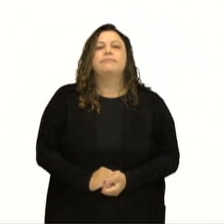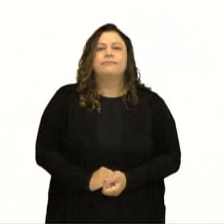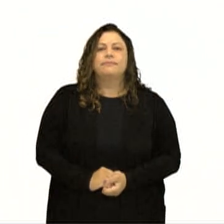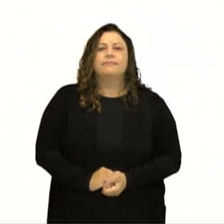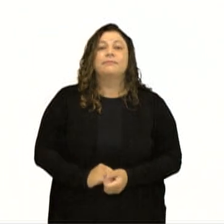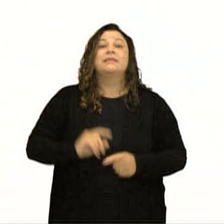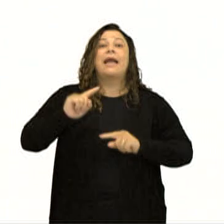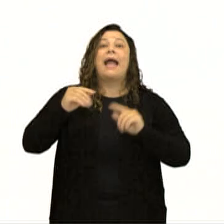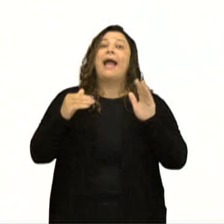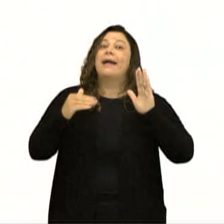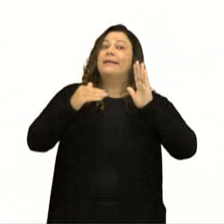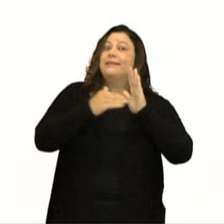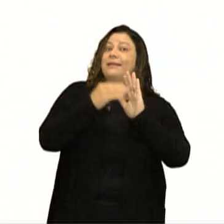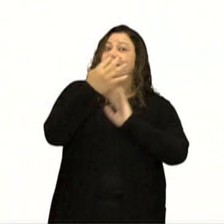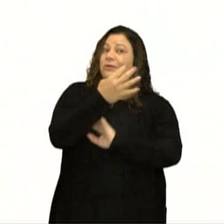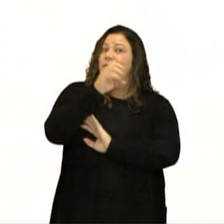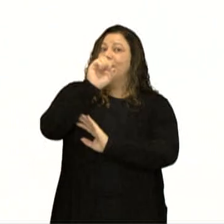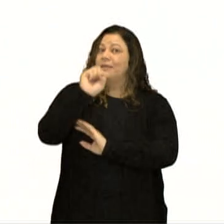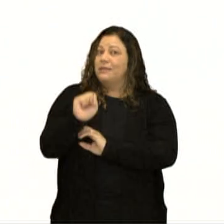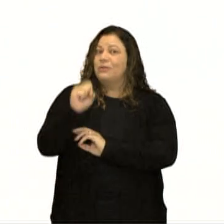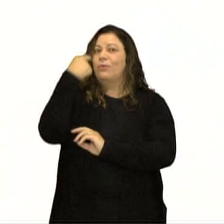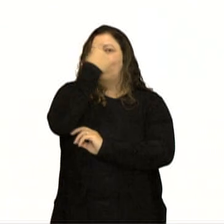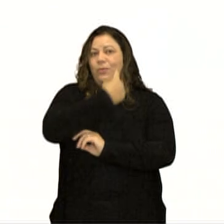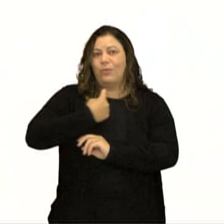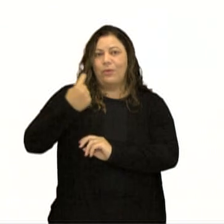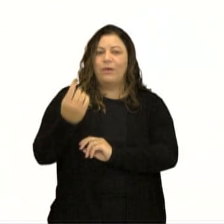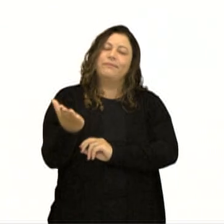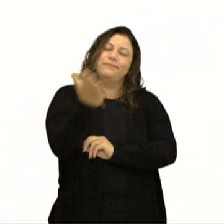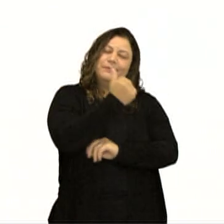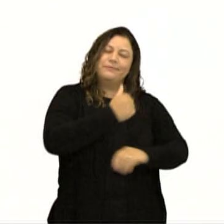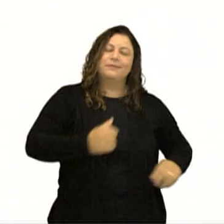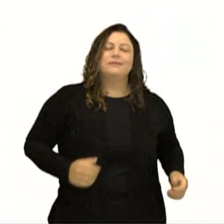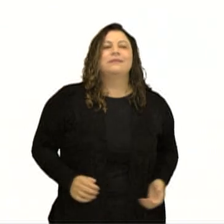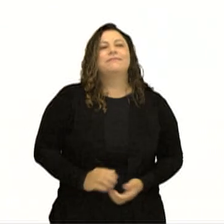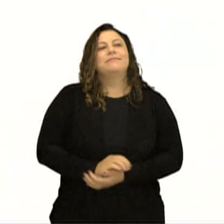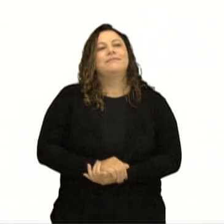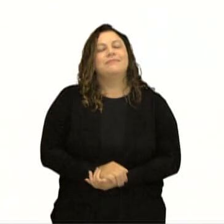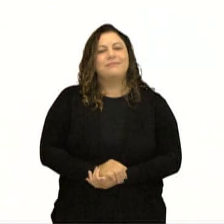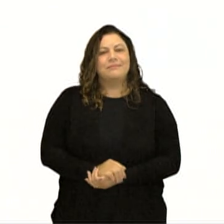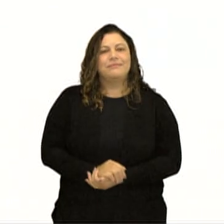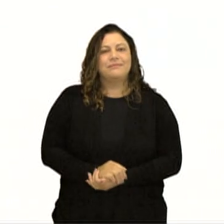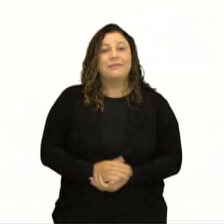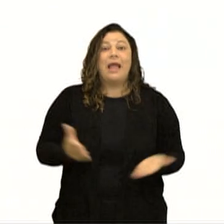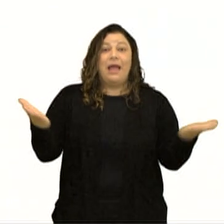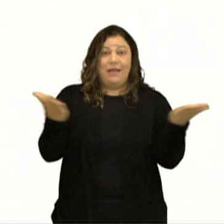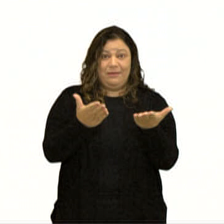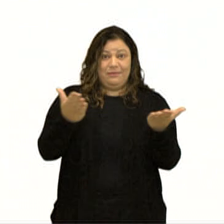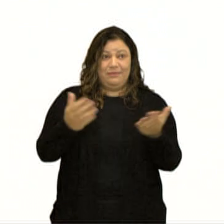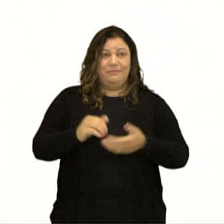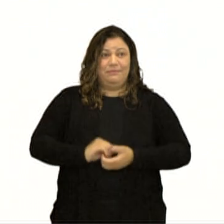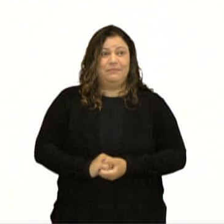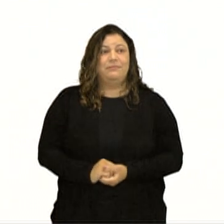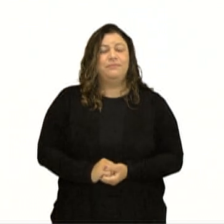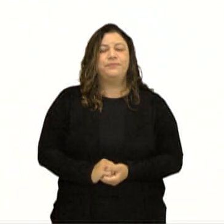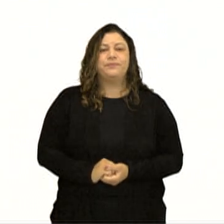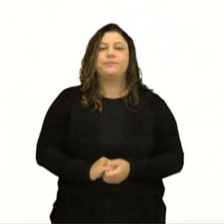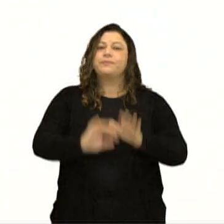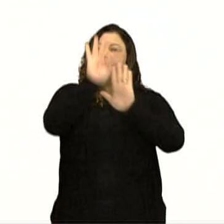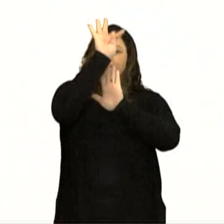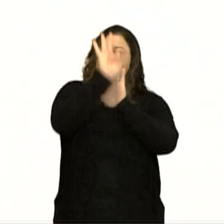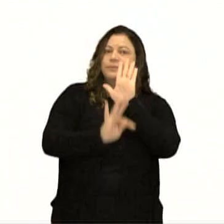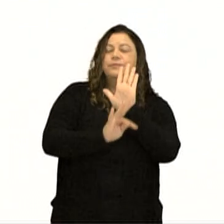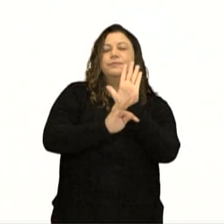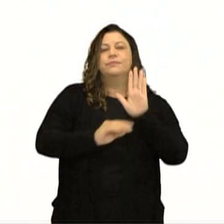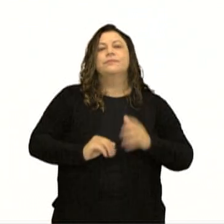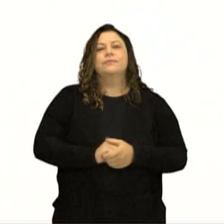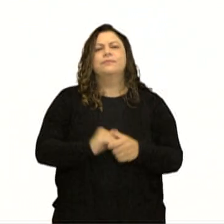Até 48 horas, ok? Let's go! Então, olha lá. Agora a gente vai pegar um pedacinho daquele texto ali e vai